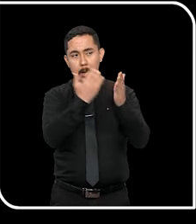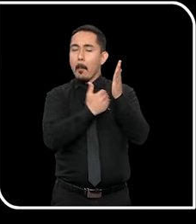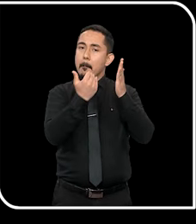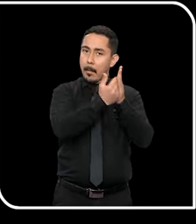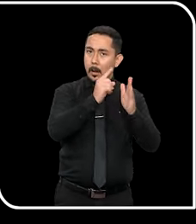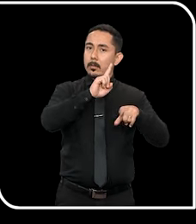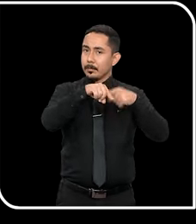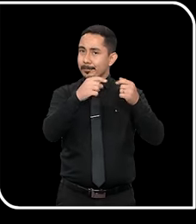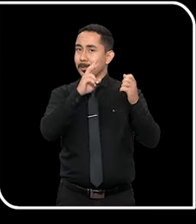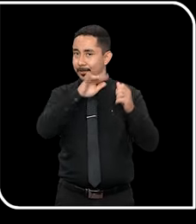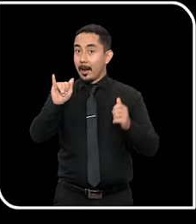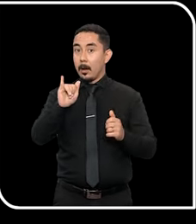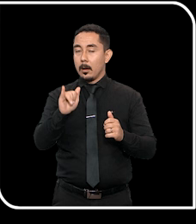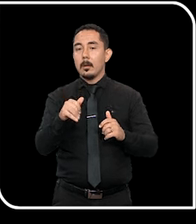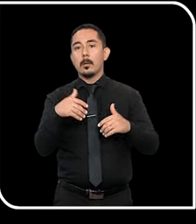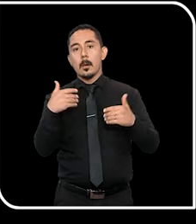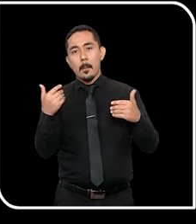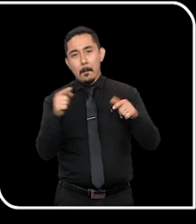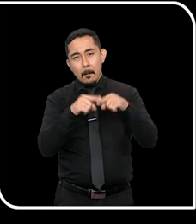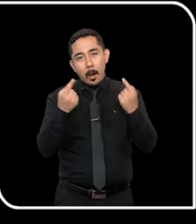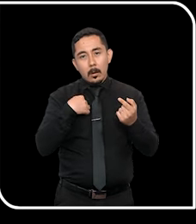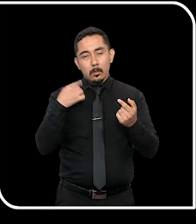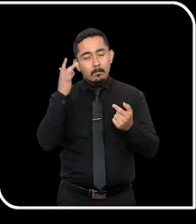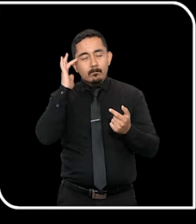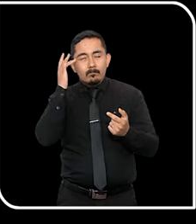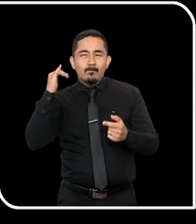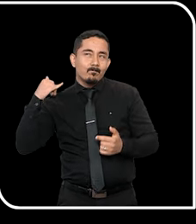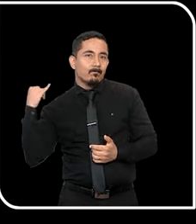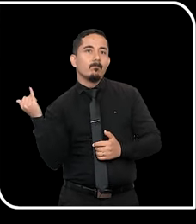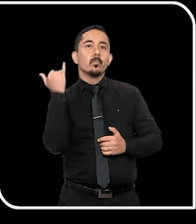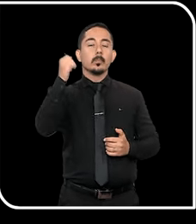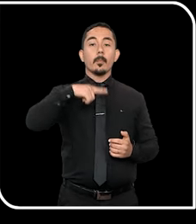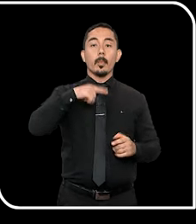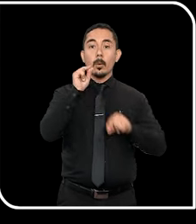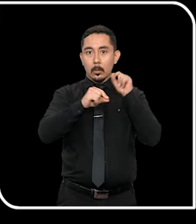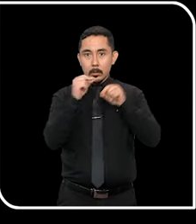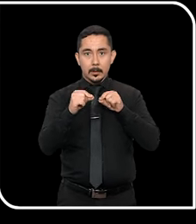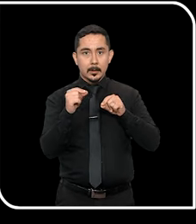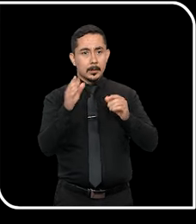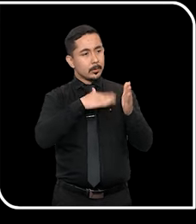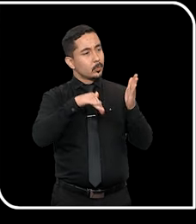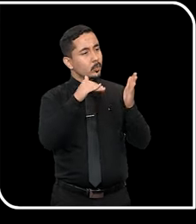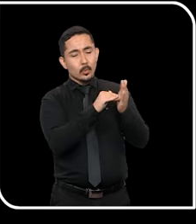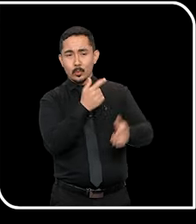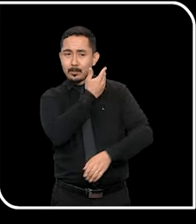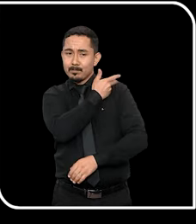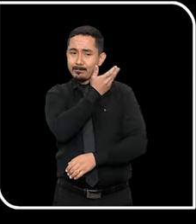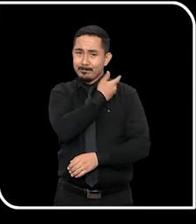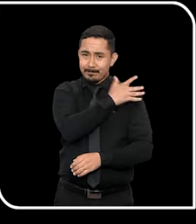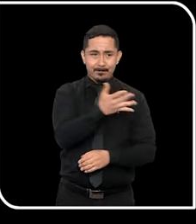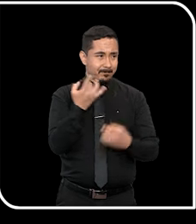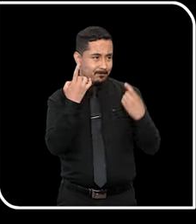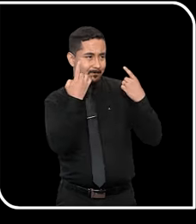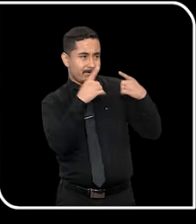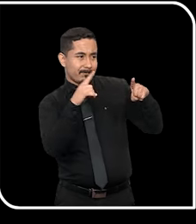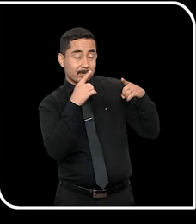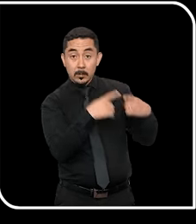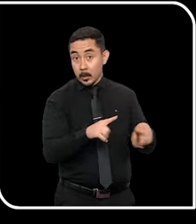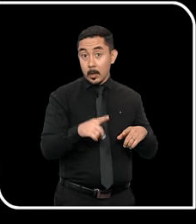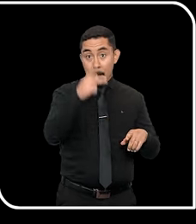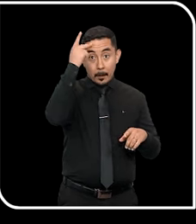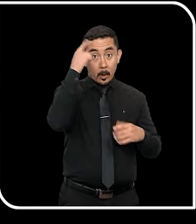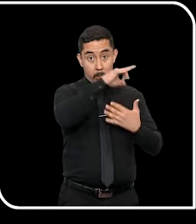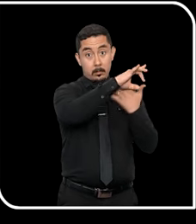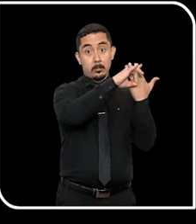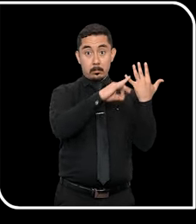enfim falando sobre isso mas eu acho importante dizer que eh essa opressão esse preconceito essa discriminação contra as pessoas que